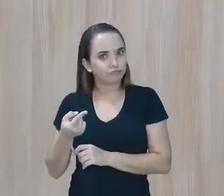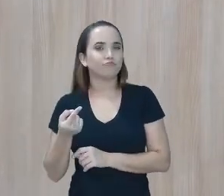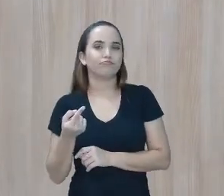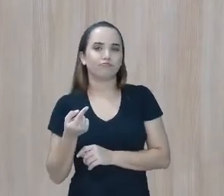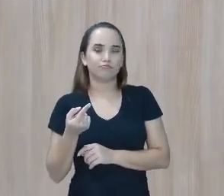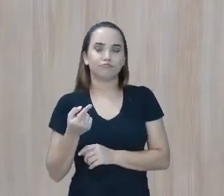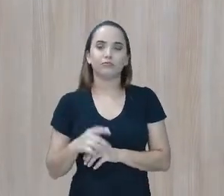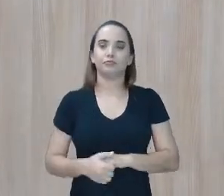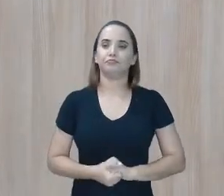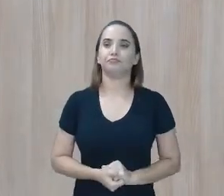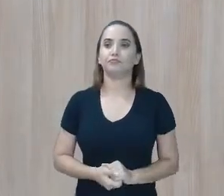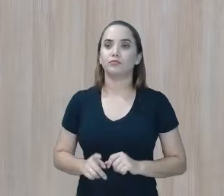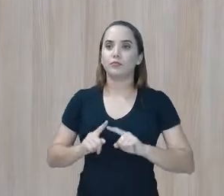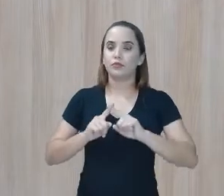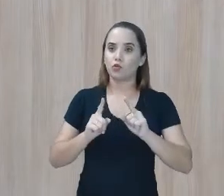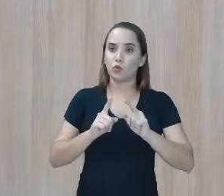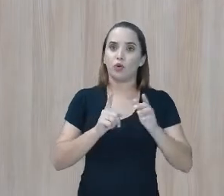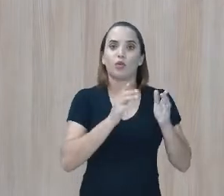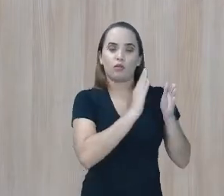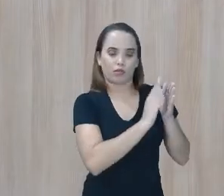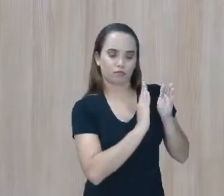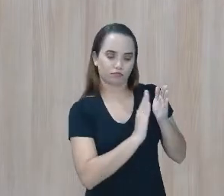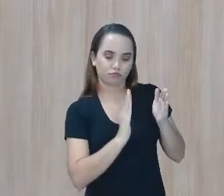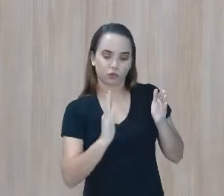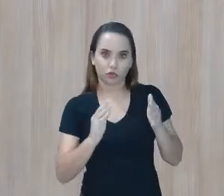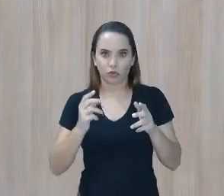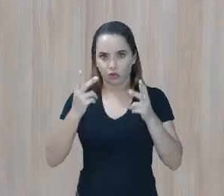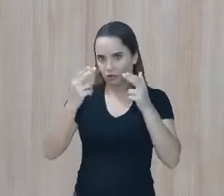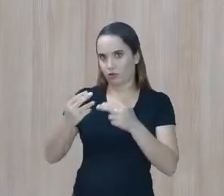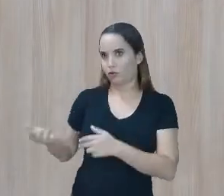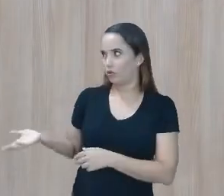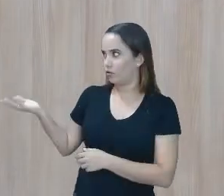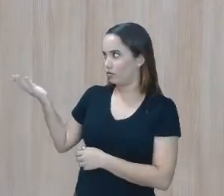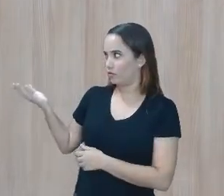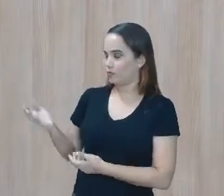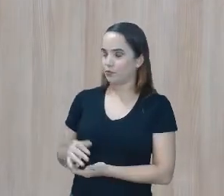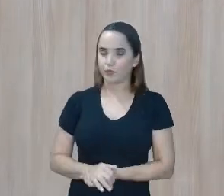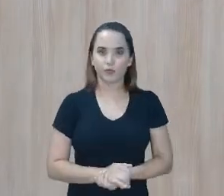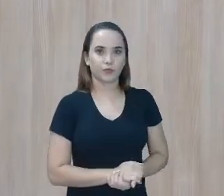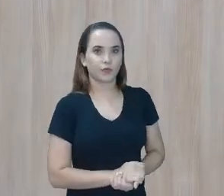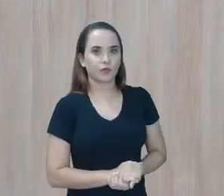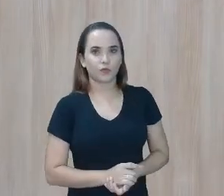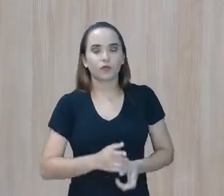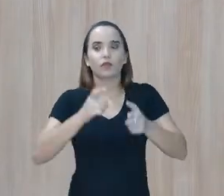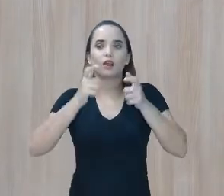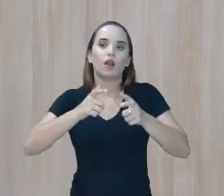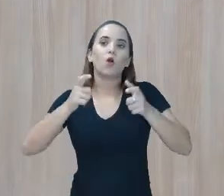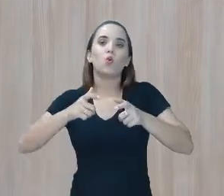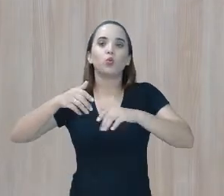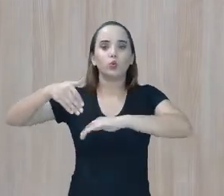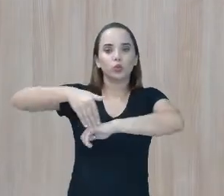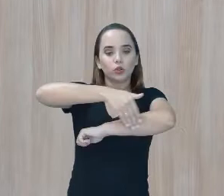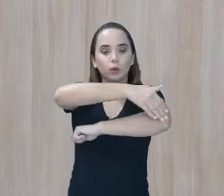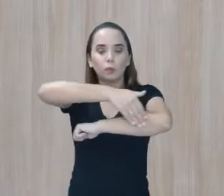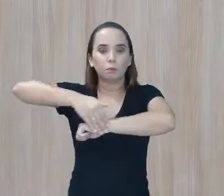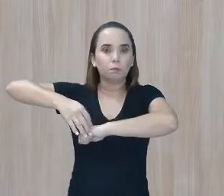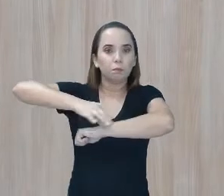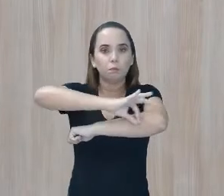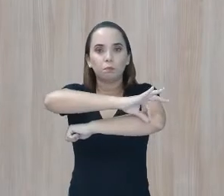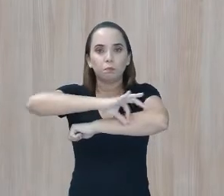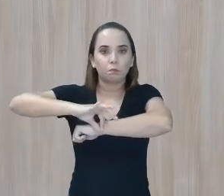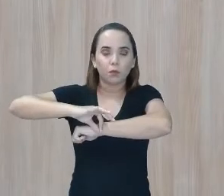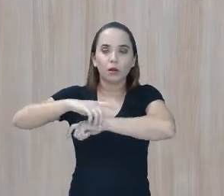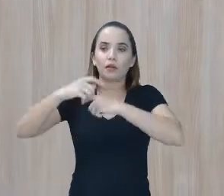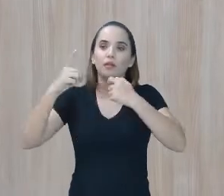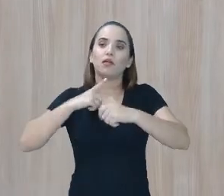E quando eu vou estabelecer uma ordem, como nesse caso aqui, eu quero ver aonde é na reta numérica que está